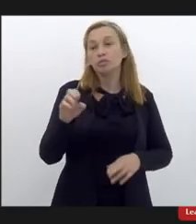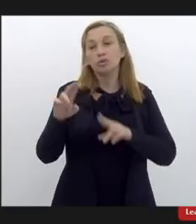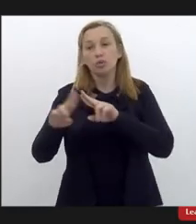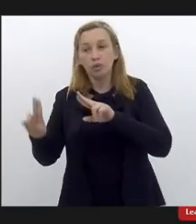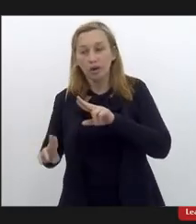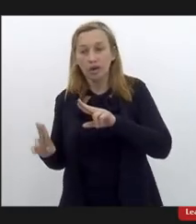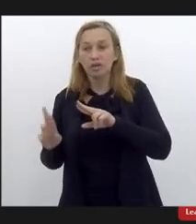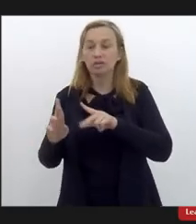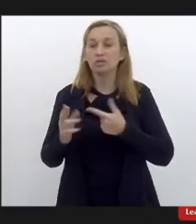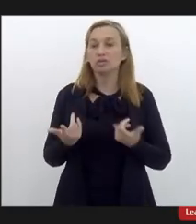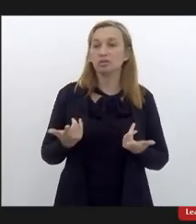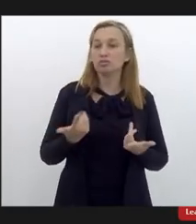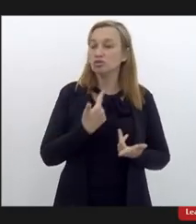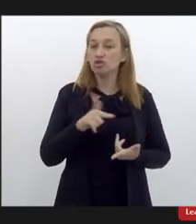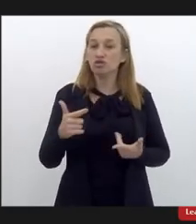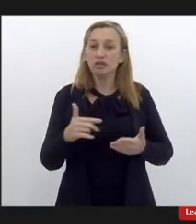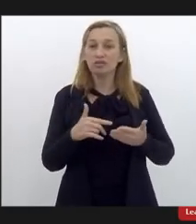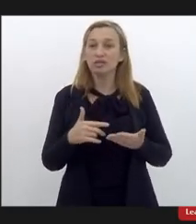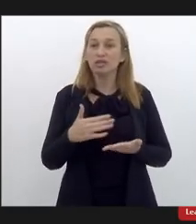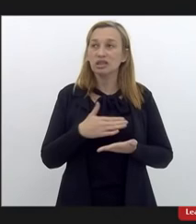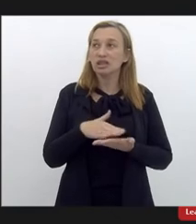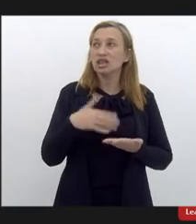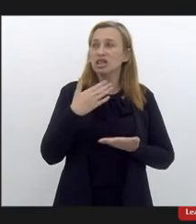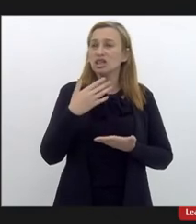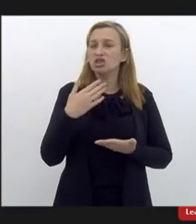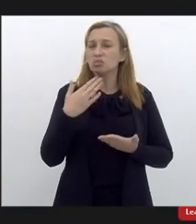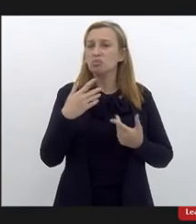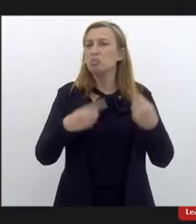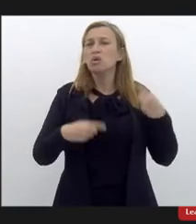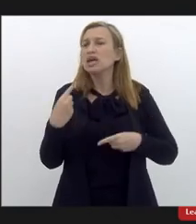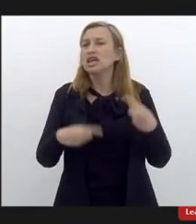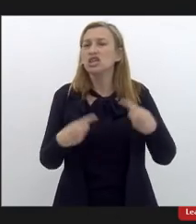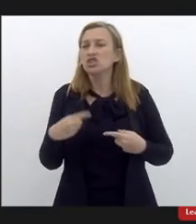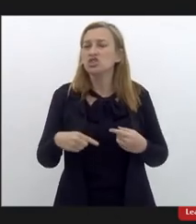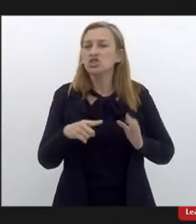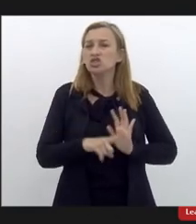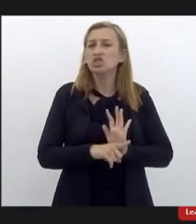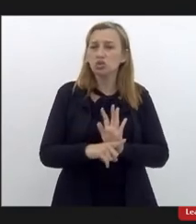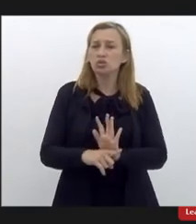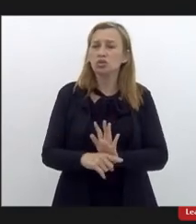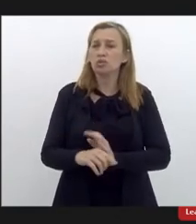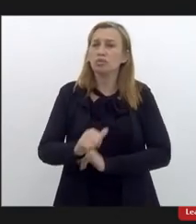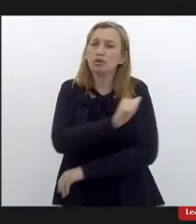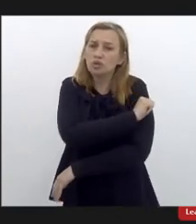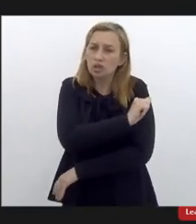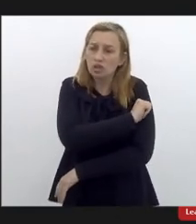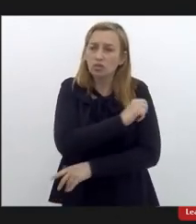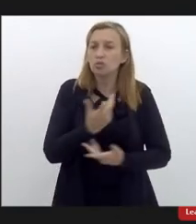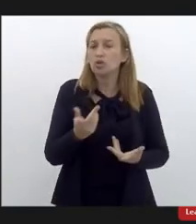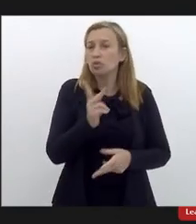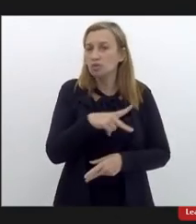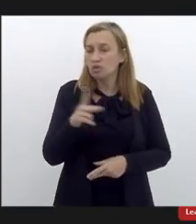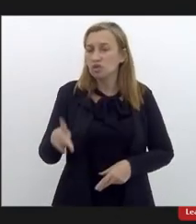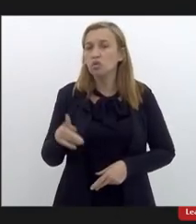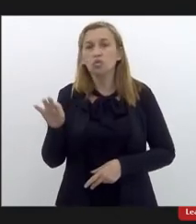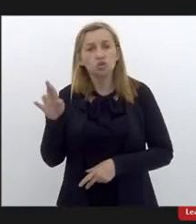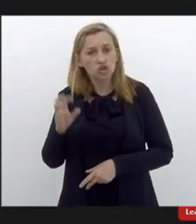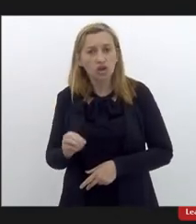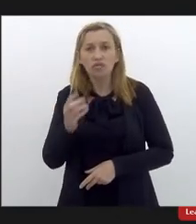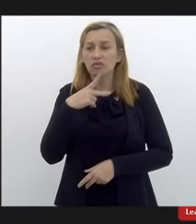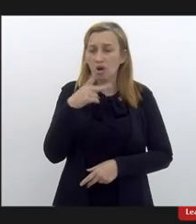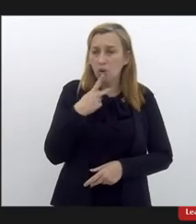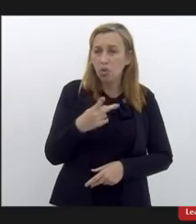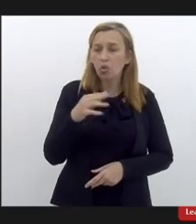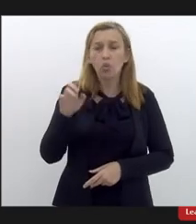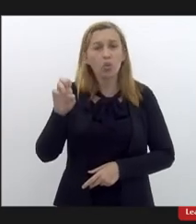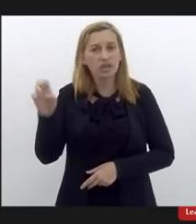UFRJ, nós não tivemos nenhum tipo de política de assistência para os alunos que, como o professor até Gustavo colocou, no